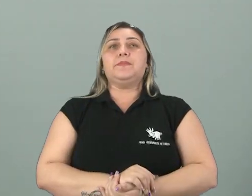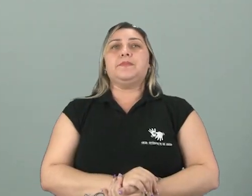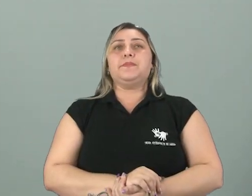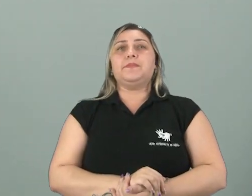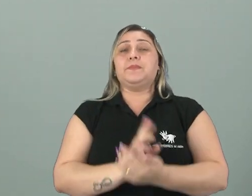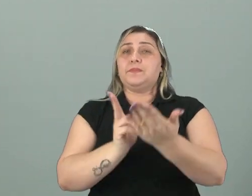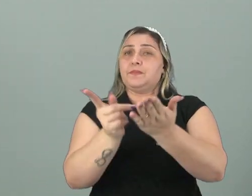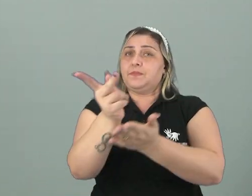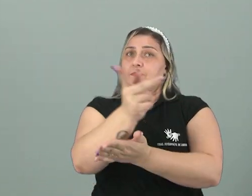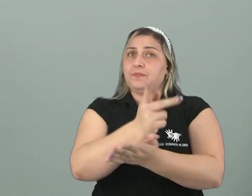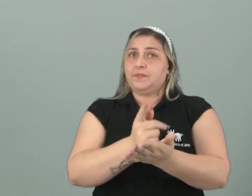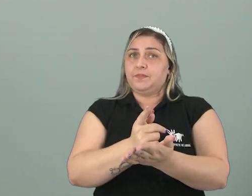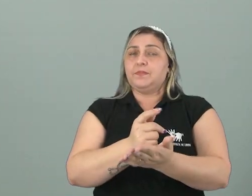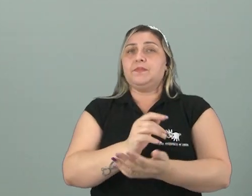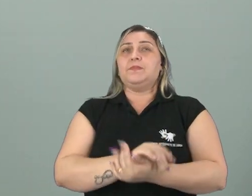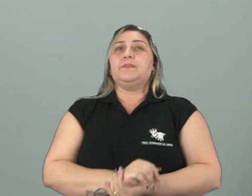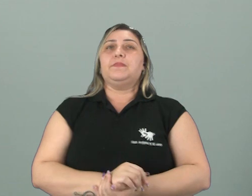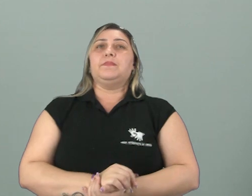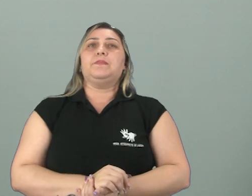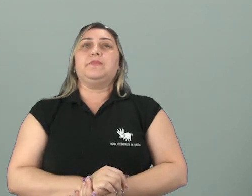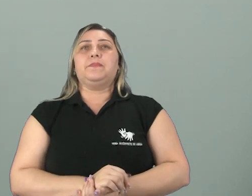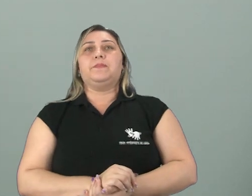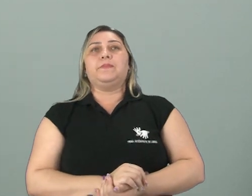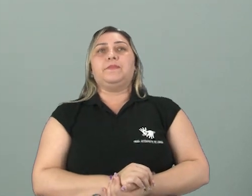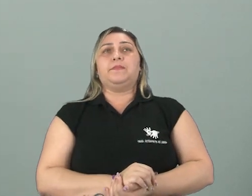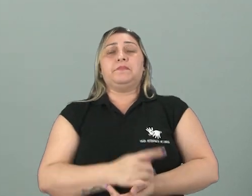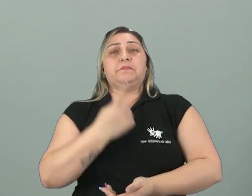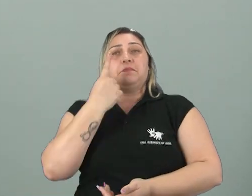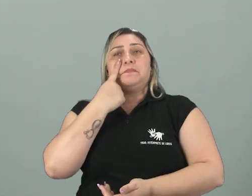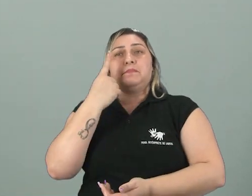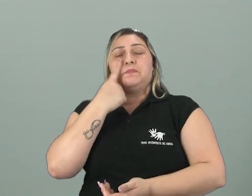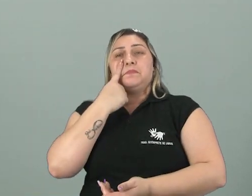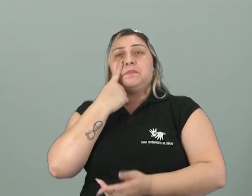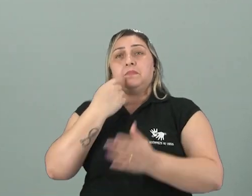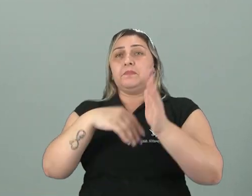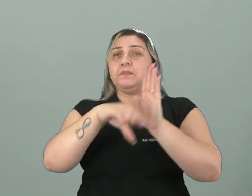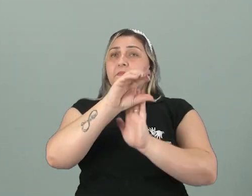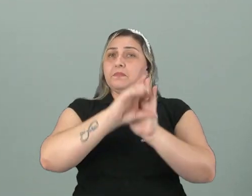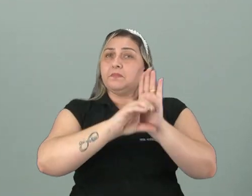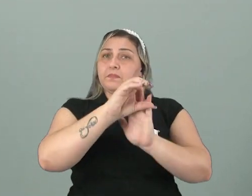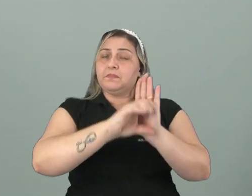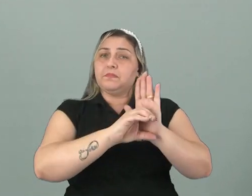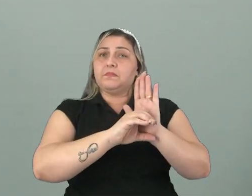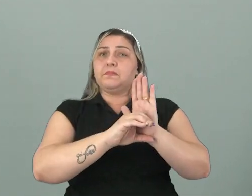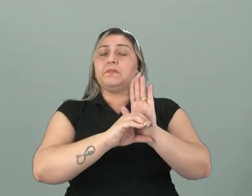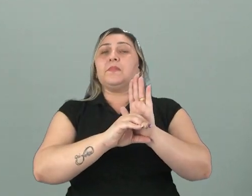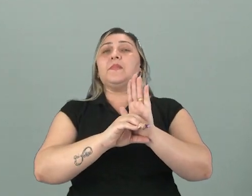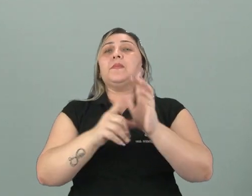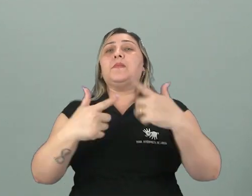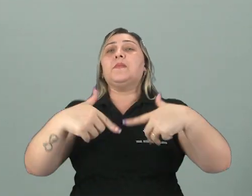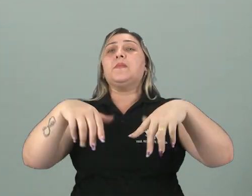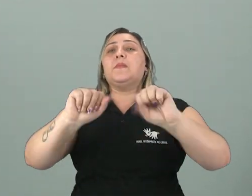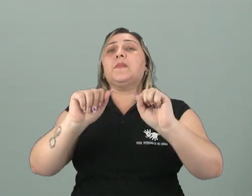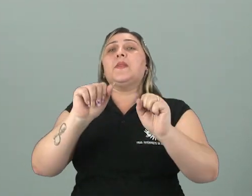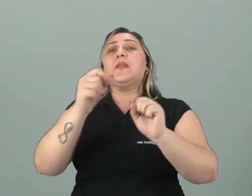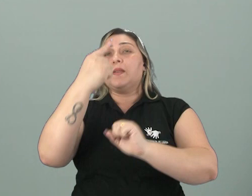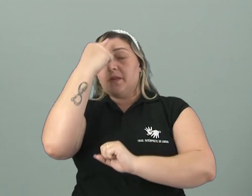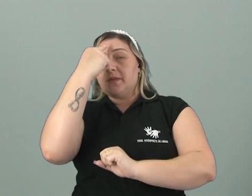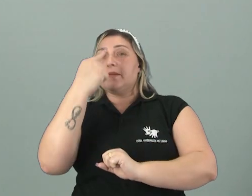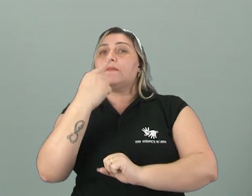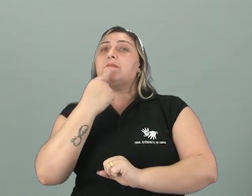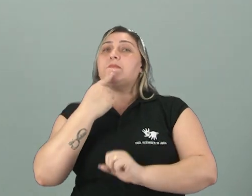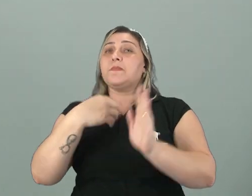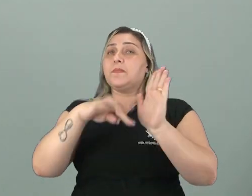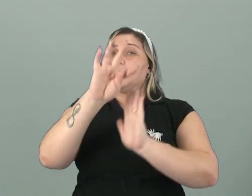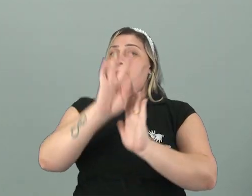um desenho, um emoji, no caso. Vamos ver agora o conceito a respeito de linguagem não verbal, que este é